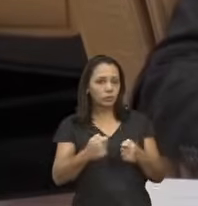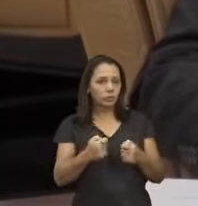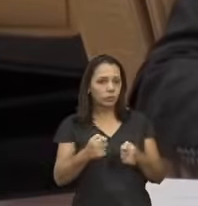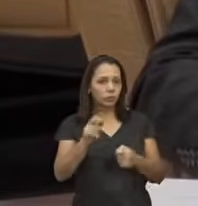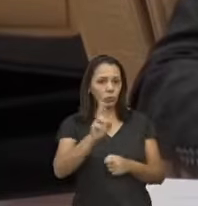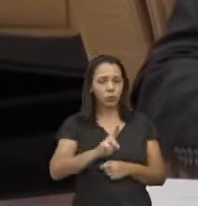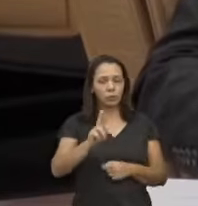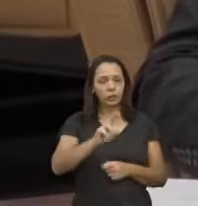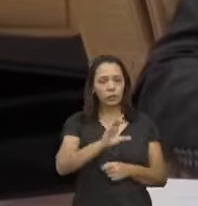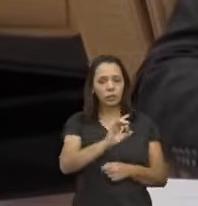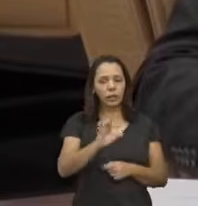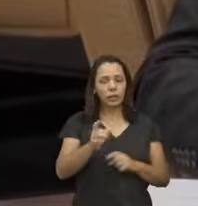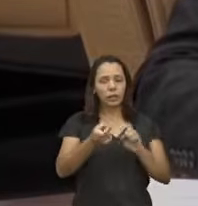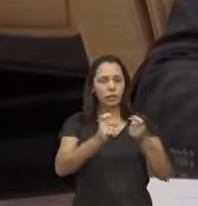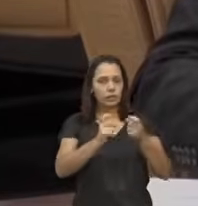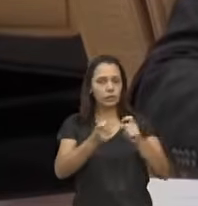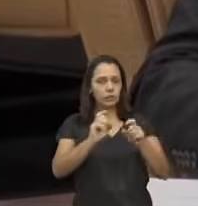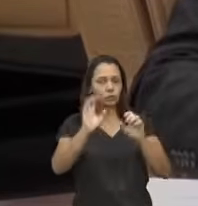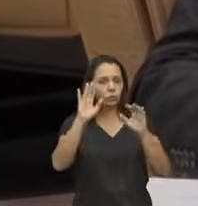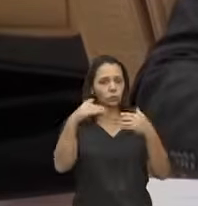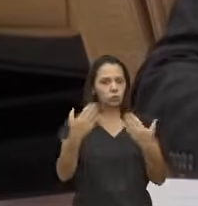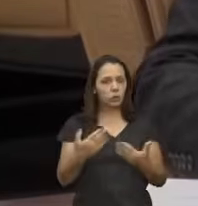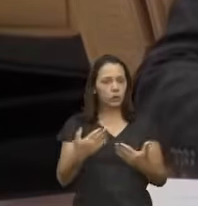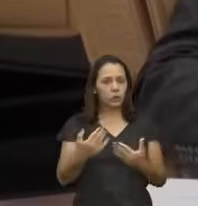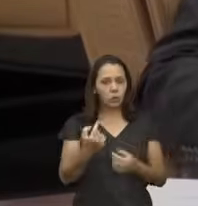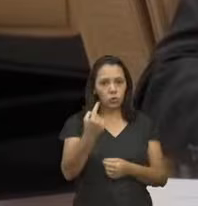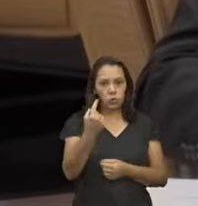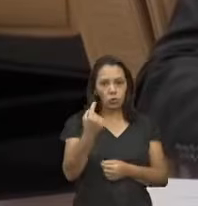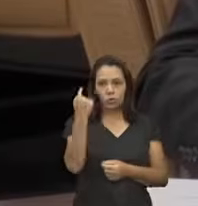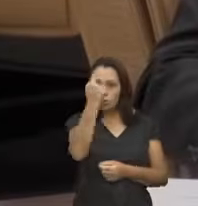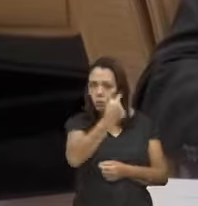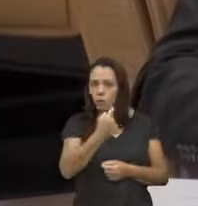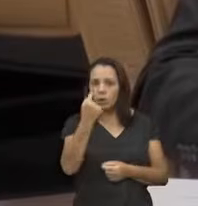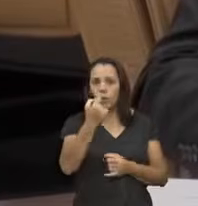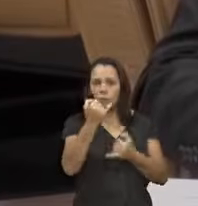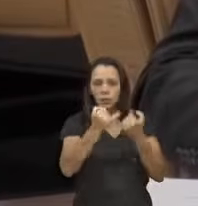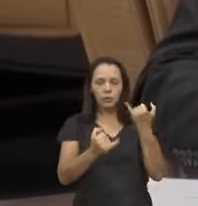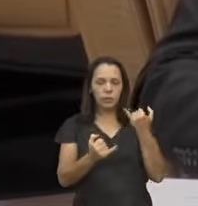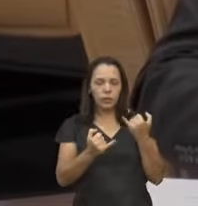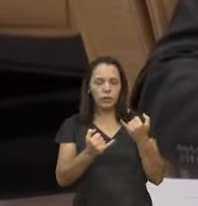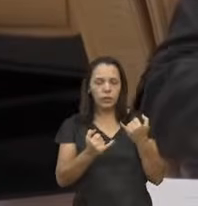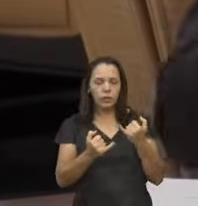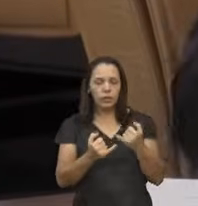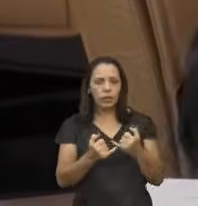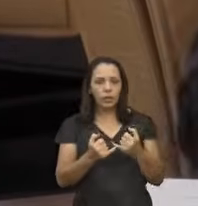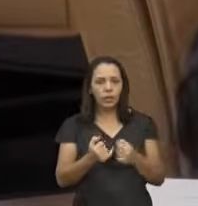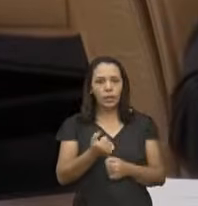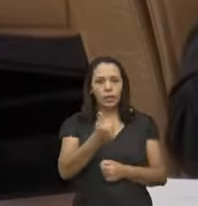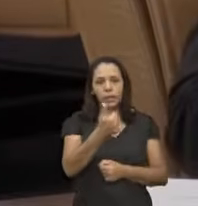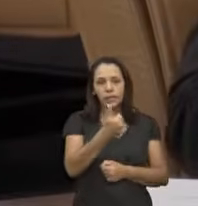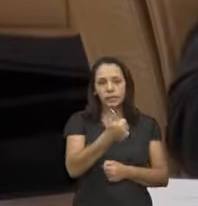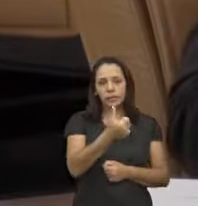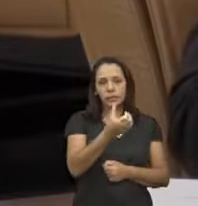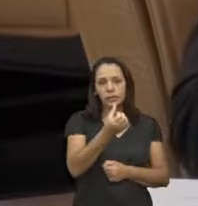para fazer cada sessão solene durante 1h30 é de R$